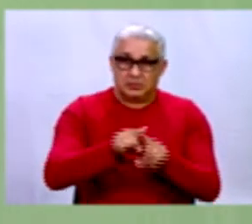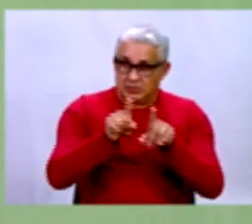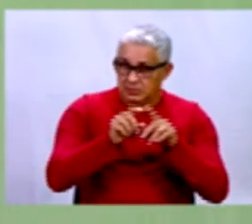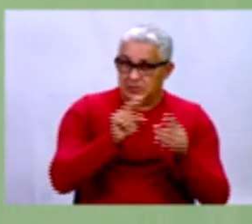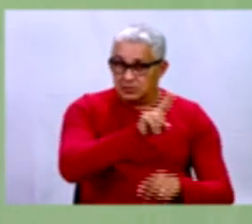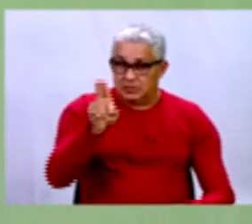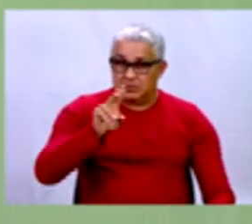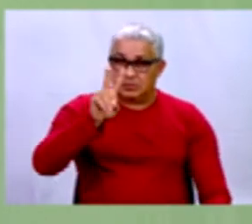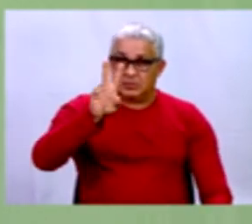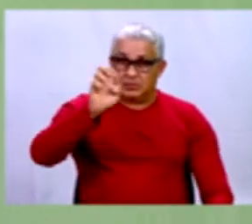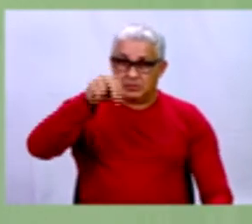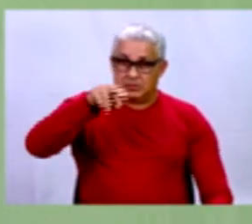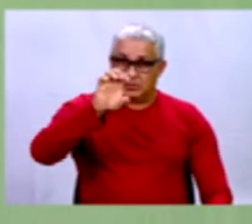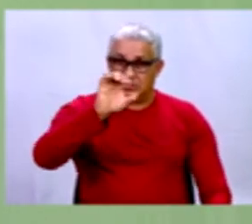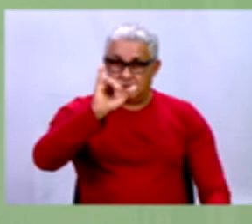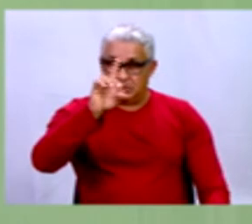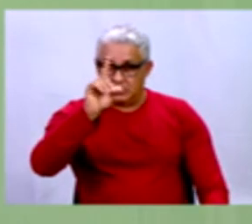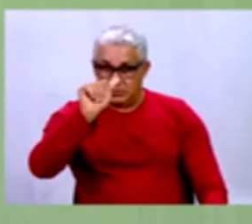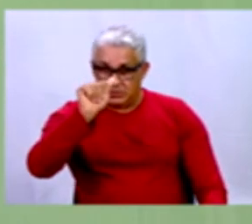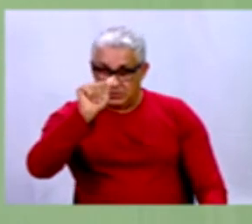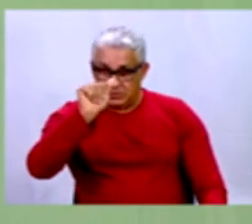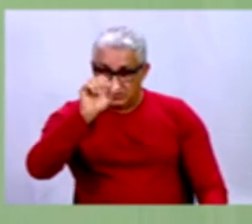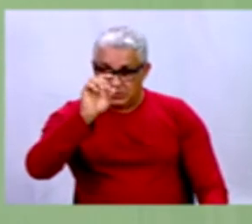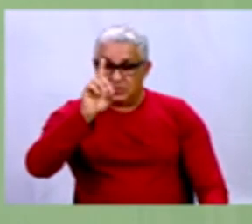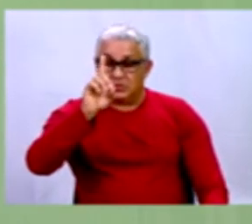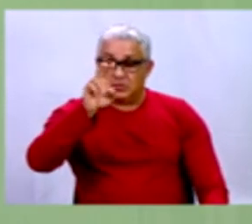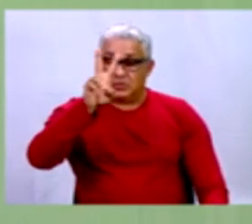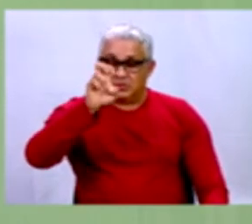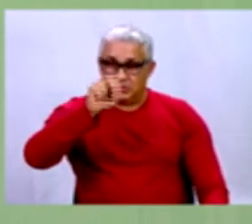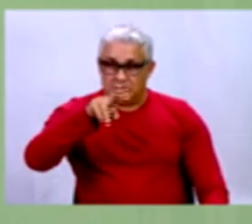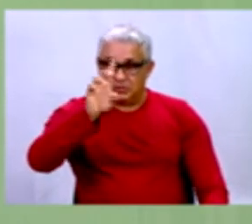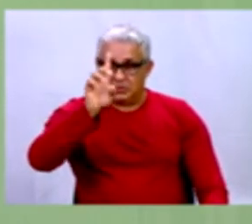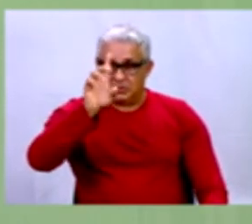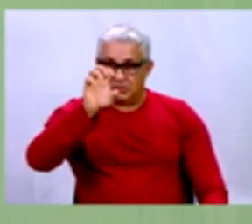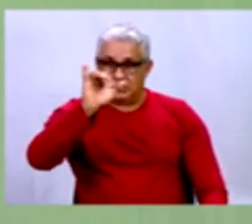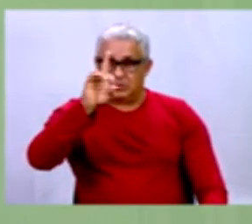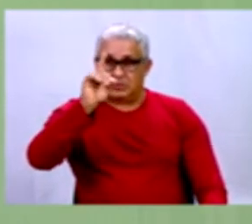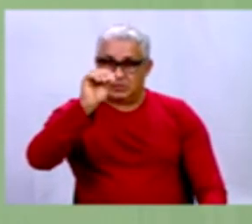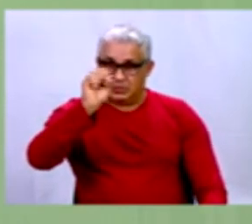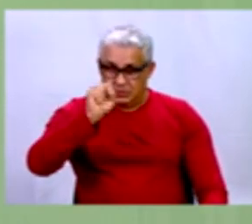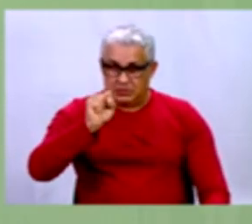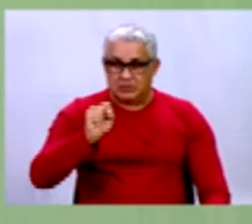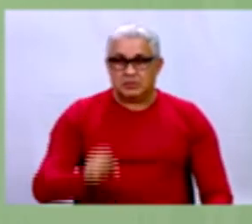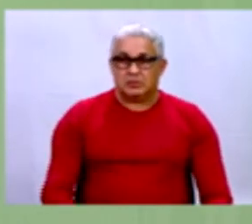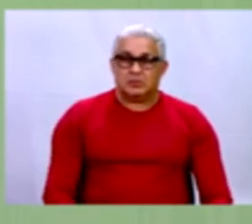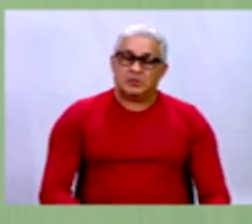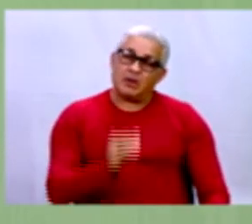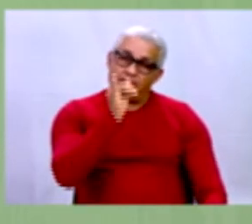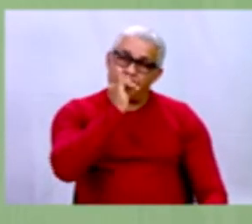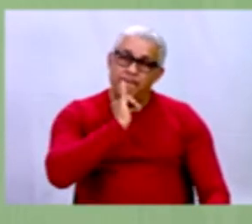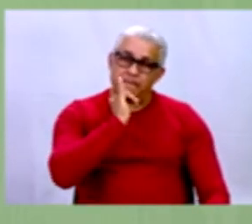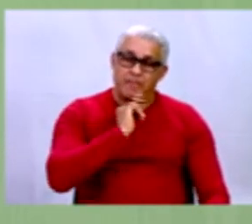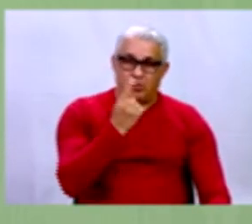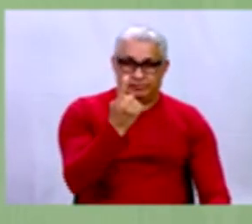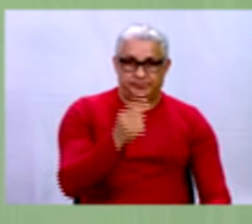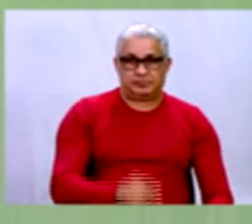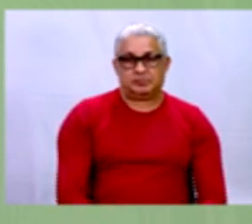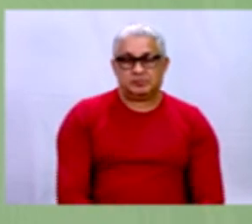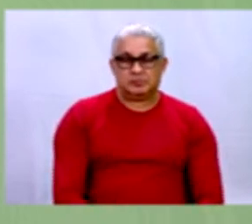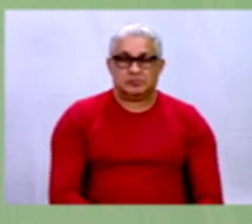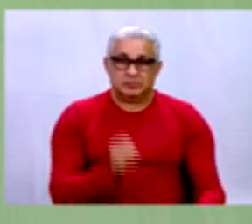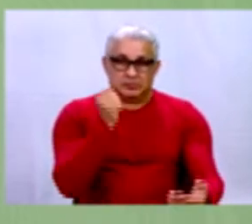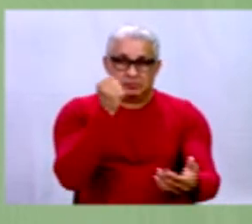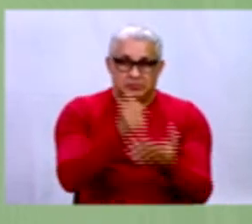são aqueles pagos no fim dos períodos. Vamos ver o exemplo desse aqui agora.